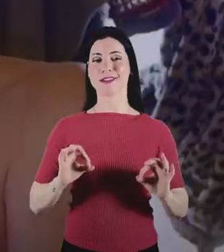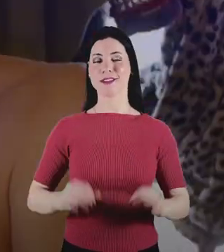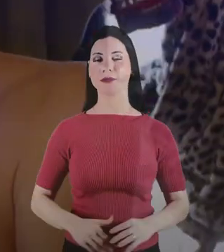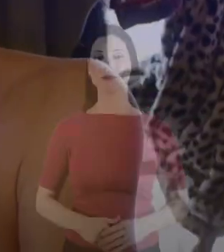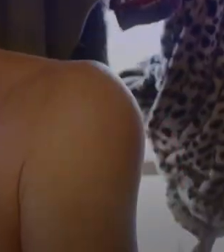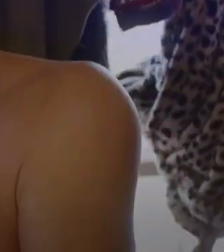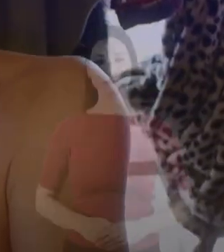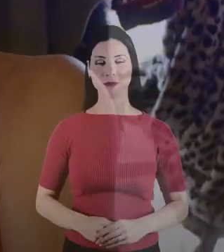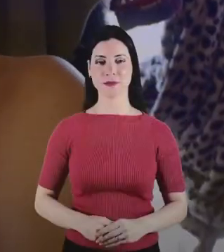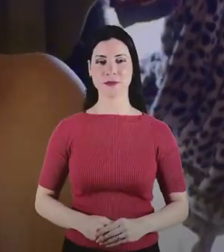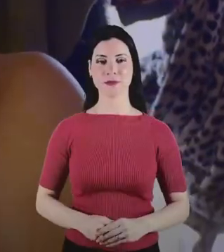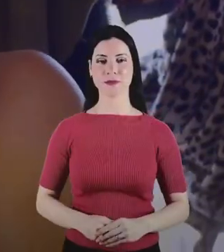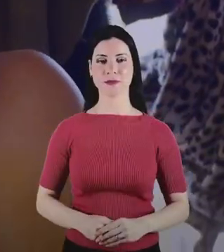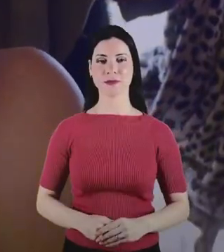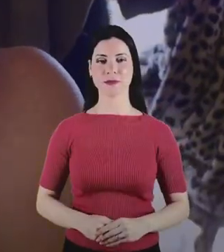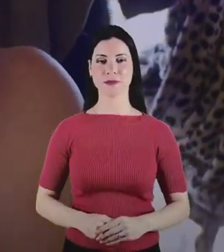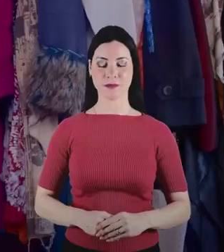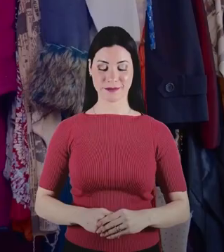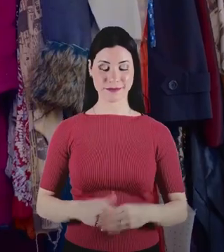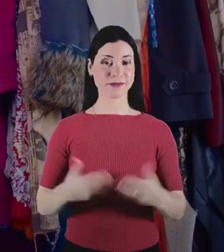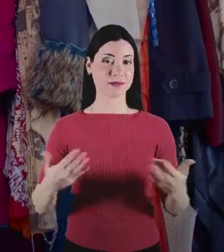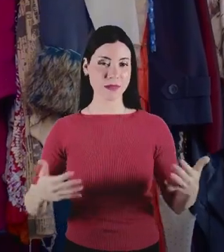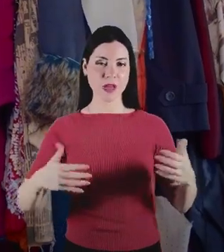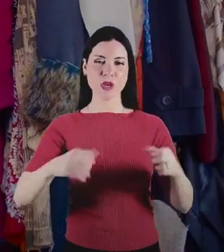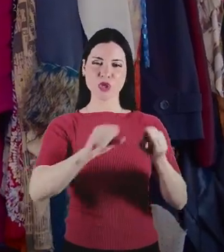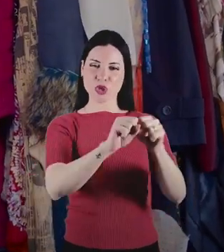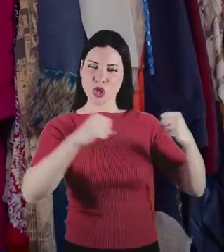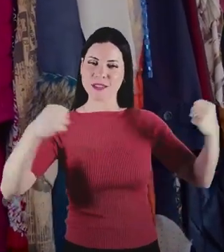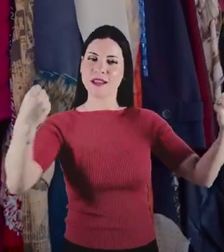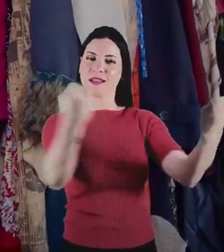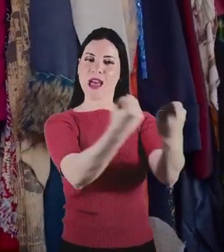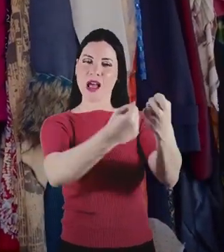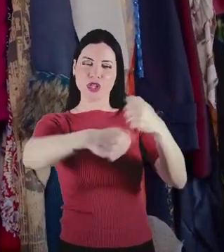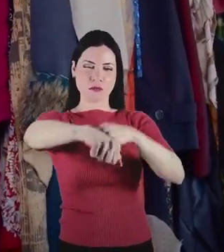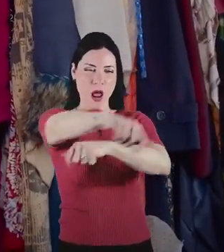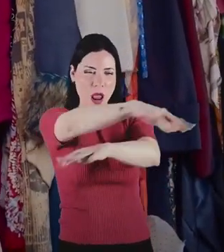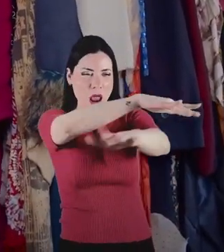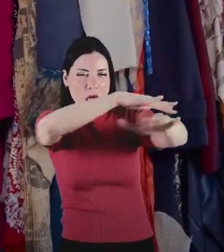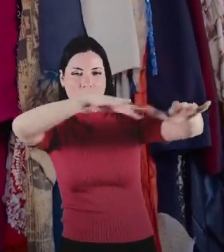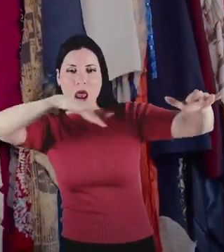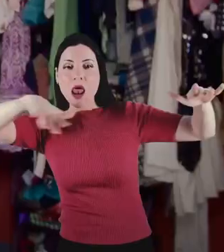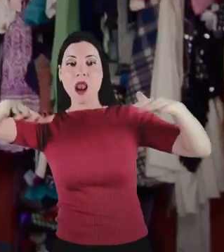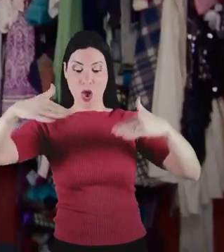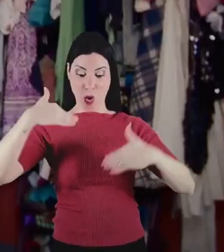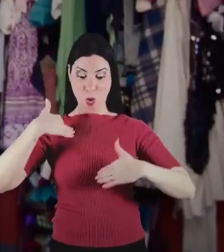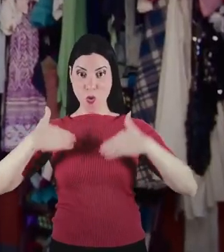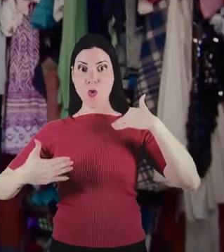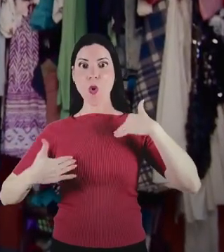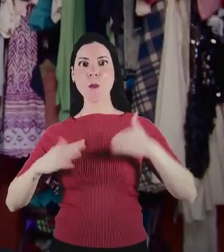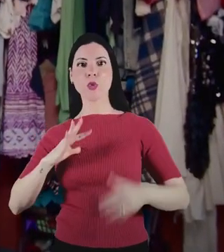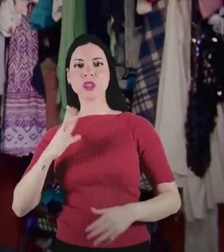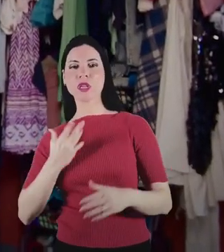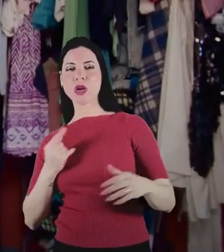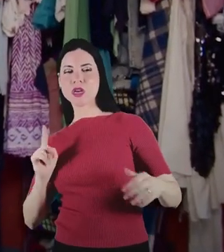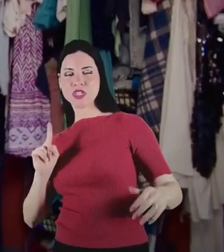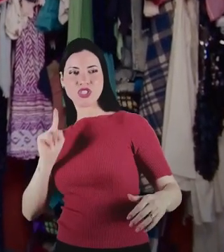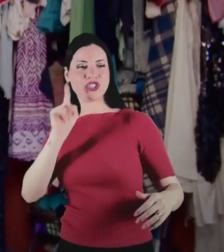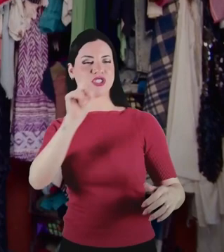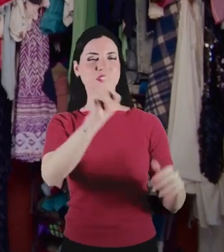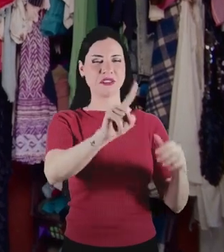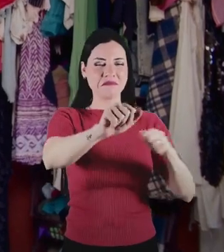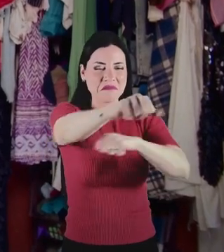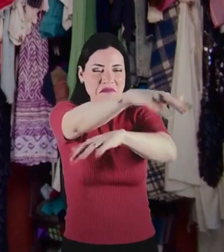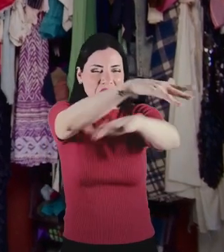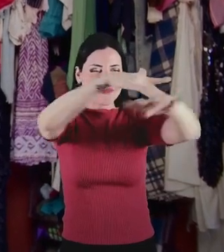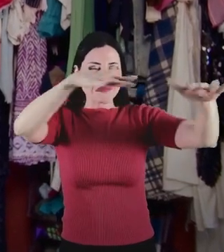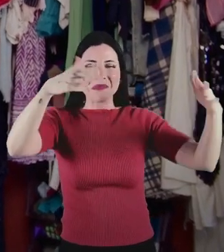né? Como o corpo trans é um corpo que não está inserido socialmente, né, dentro de qualquer tipo